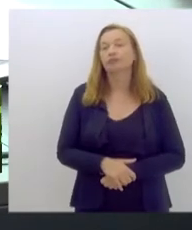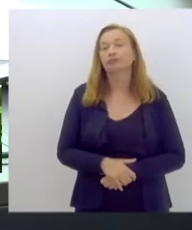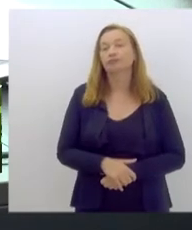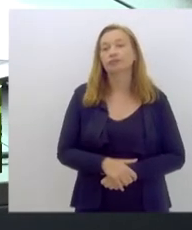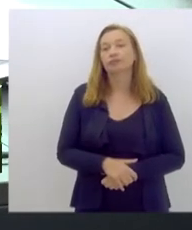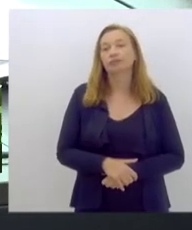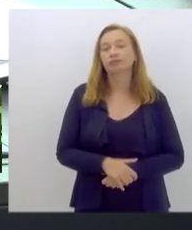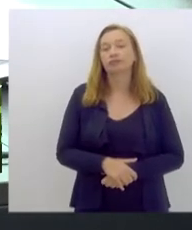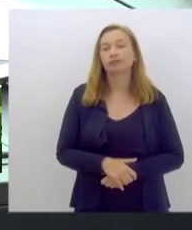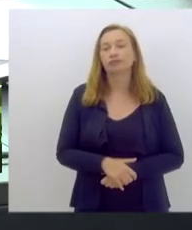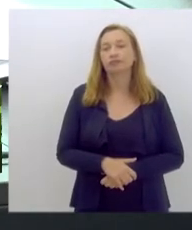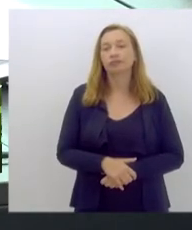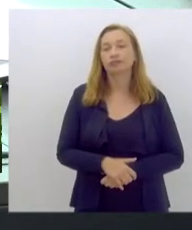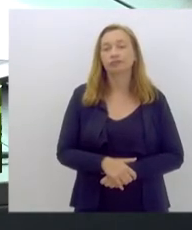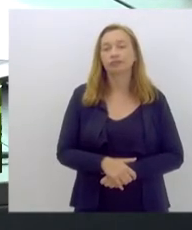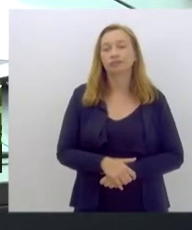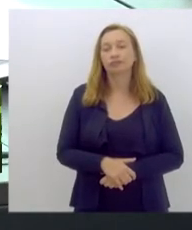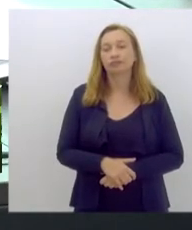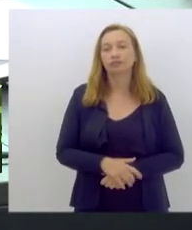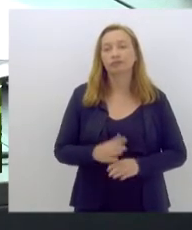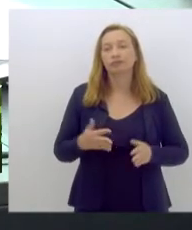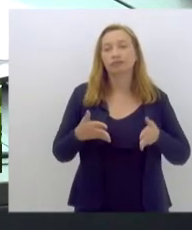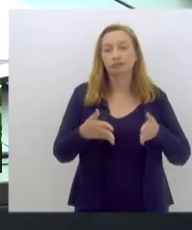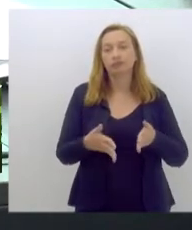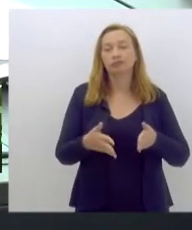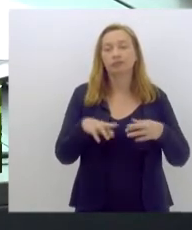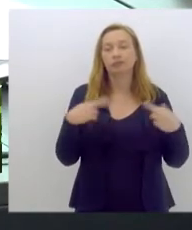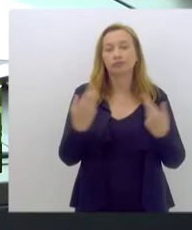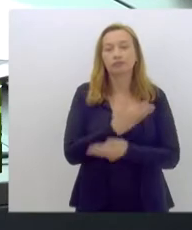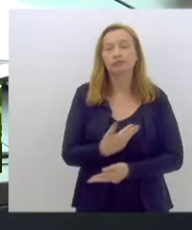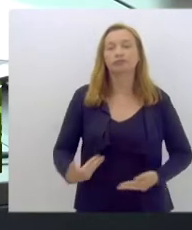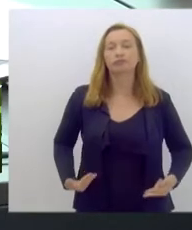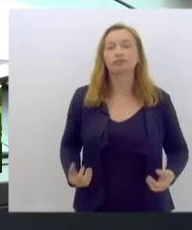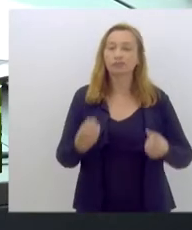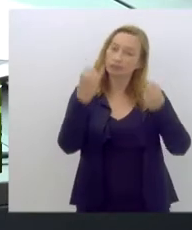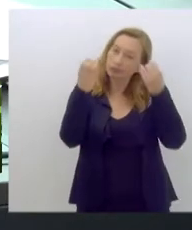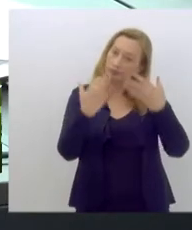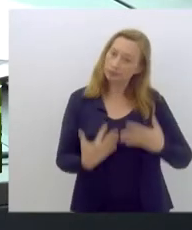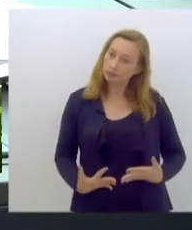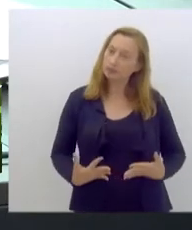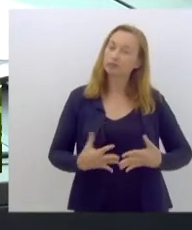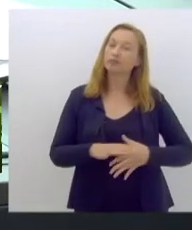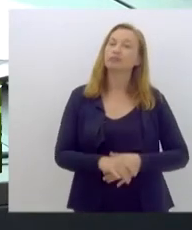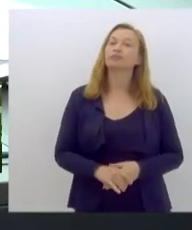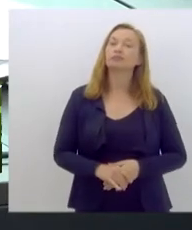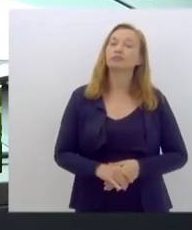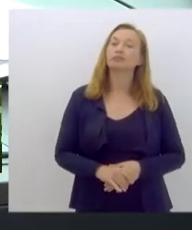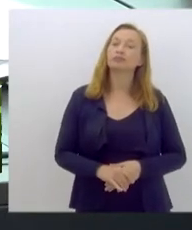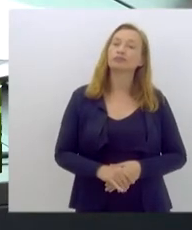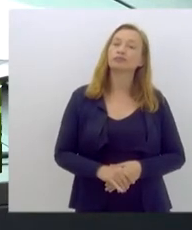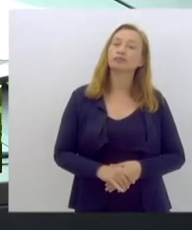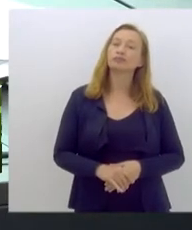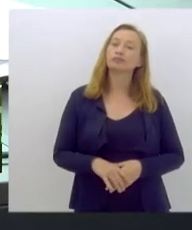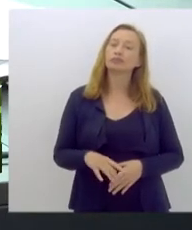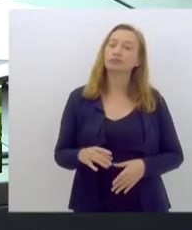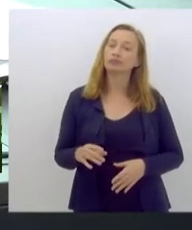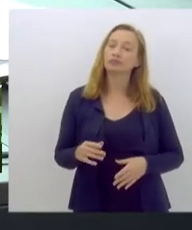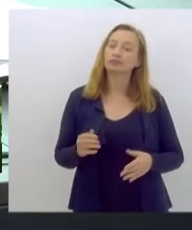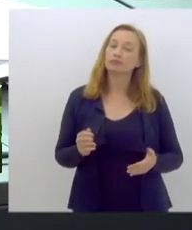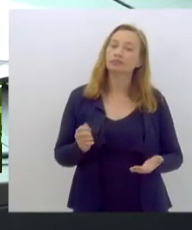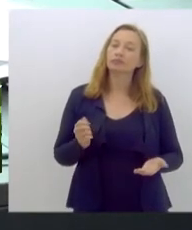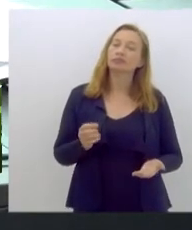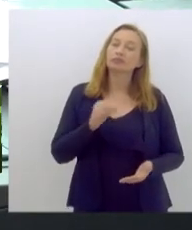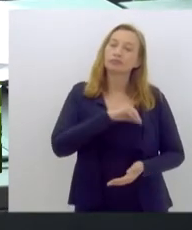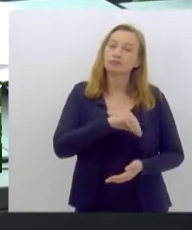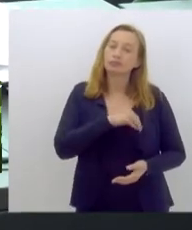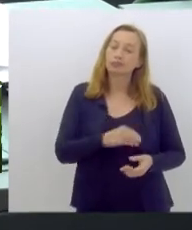adendar de que, na audiência pública de hoje, foi esclarecido que a previsão orçamentária para pagar a